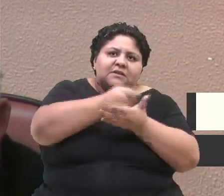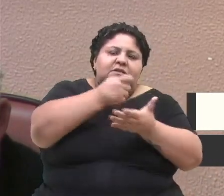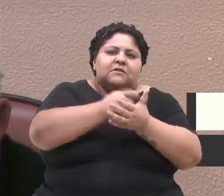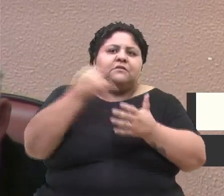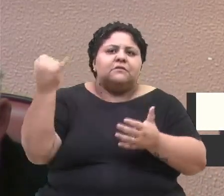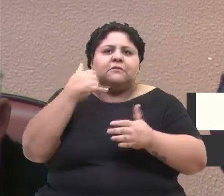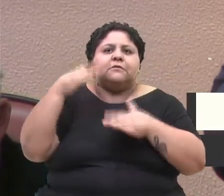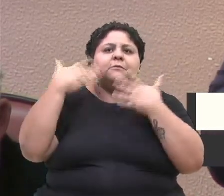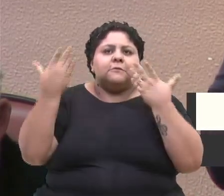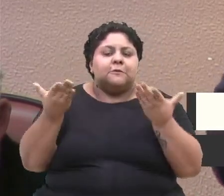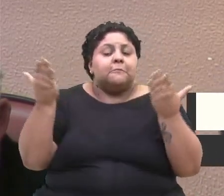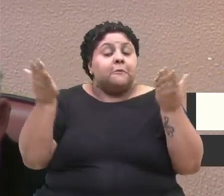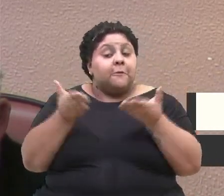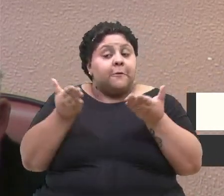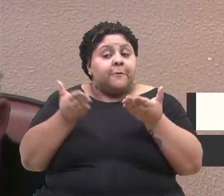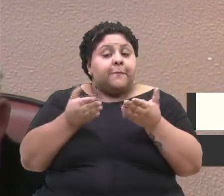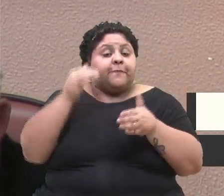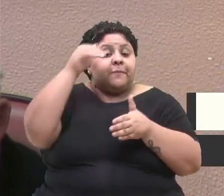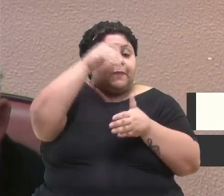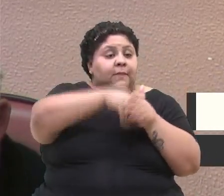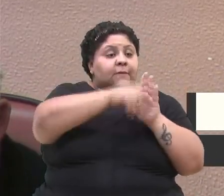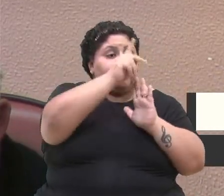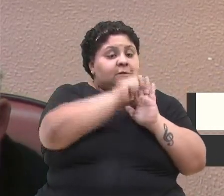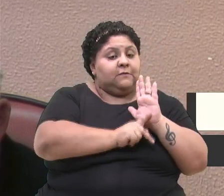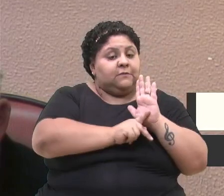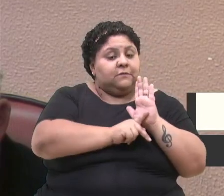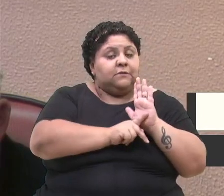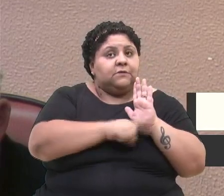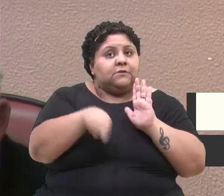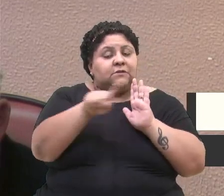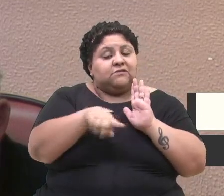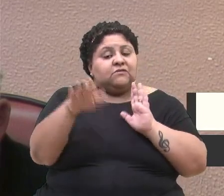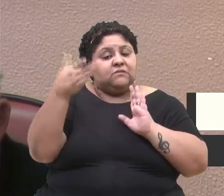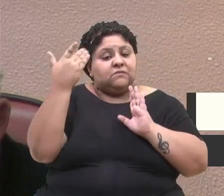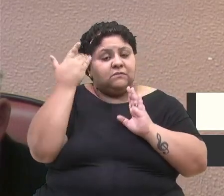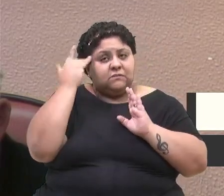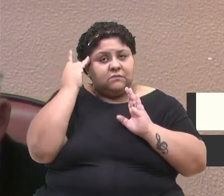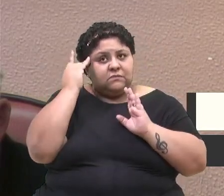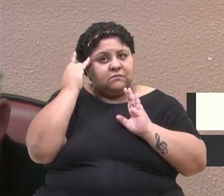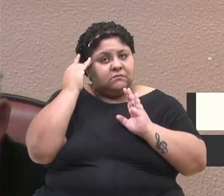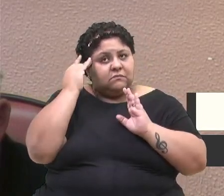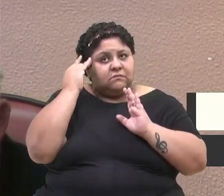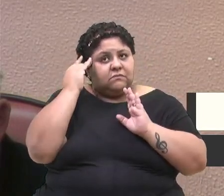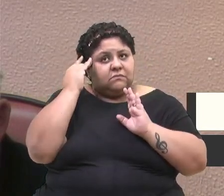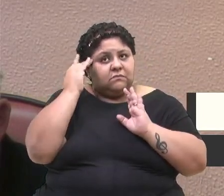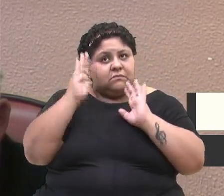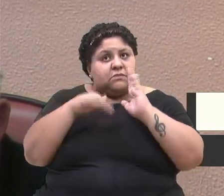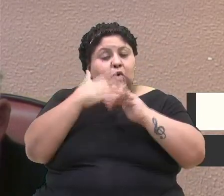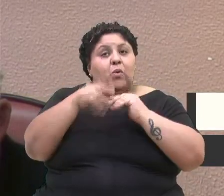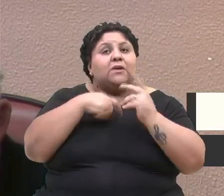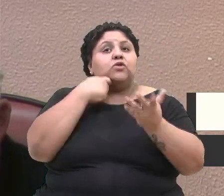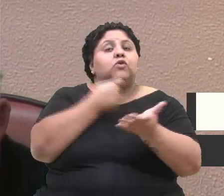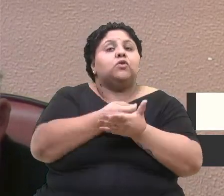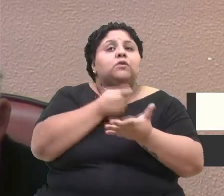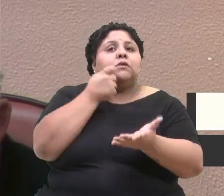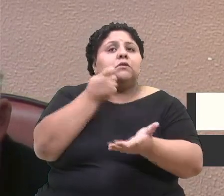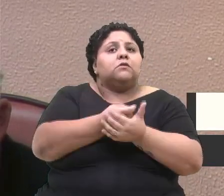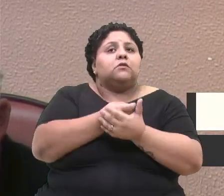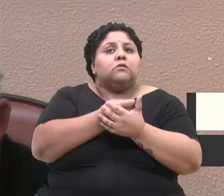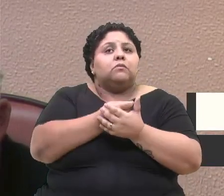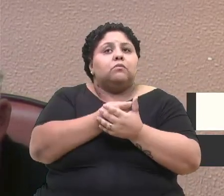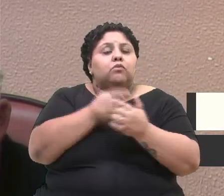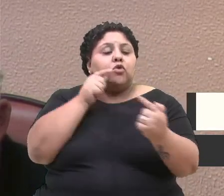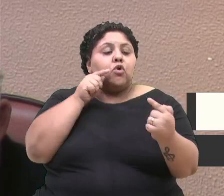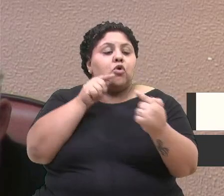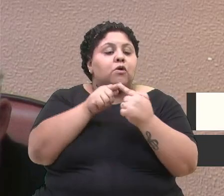Então, hoje, quando a gente vota um projeto desse, a gente sabe que quando se luta por um ideal,